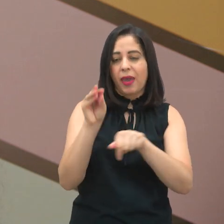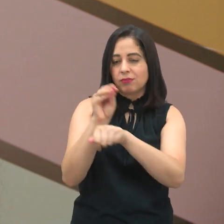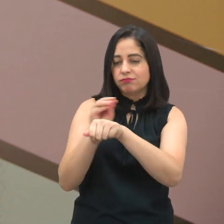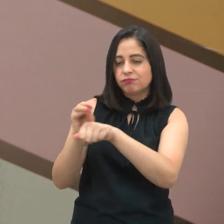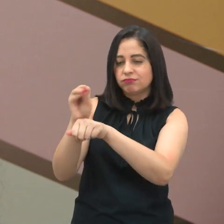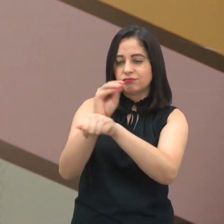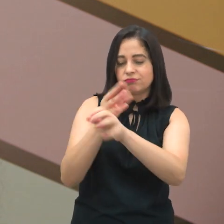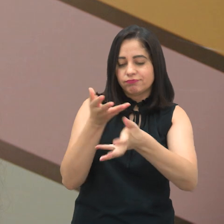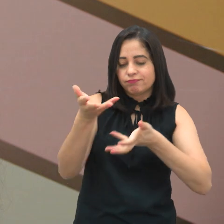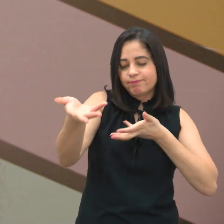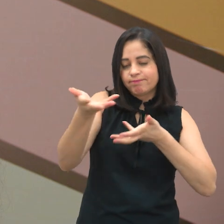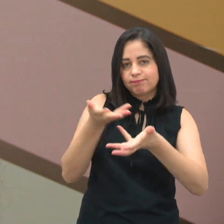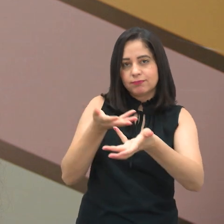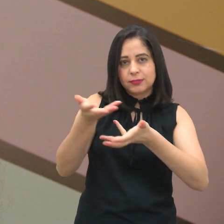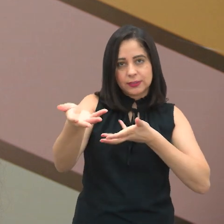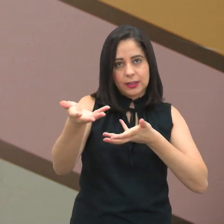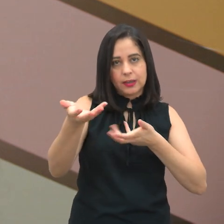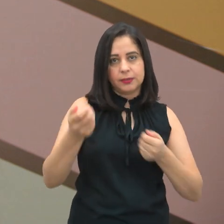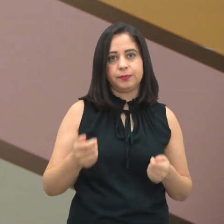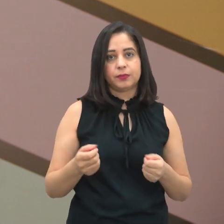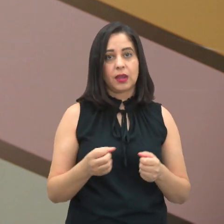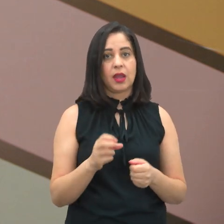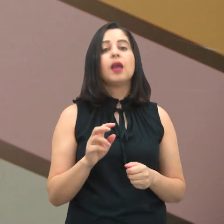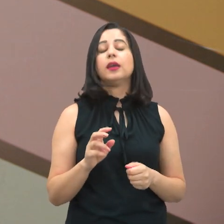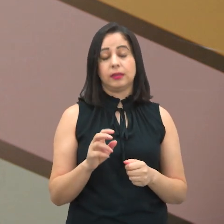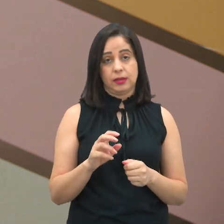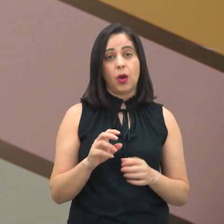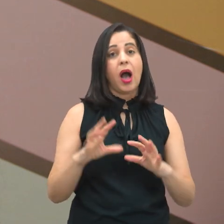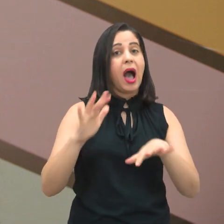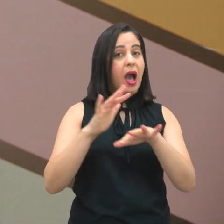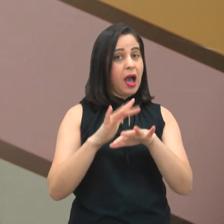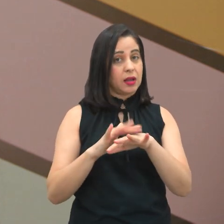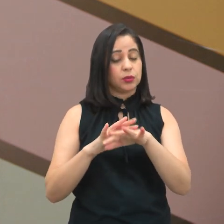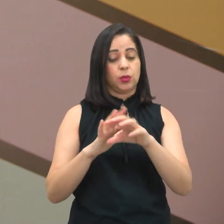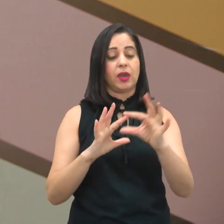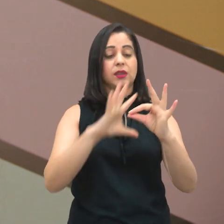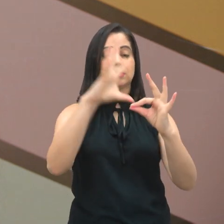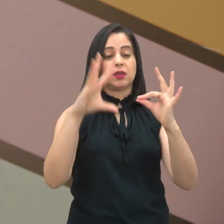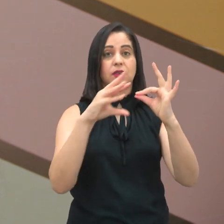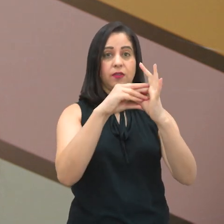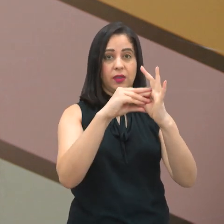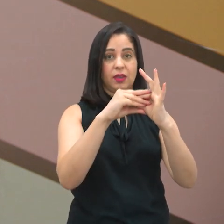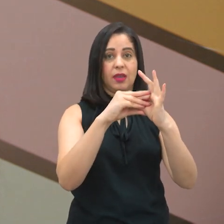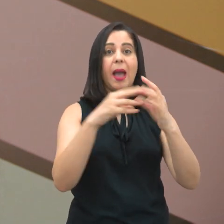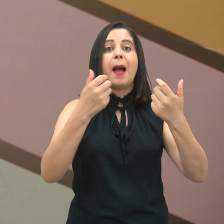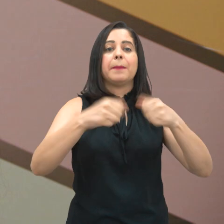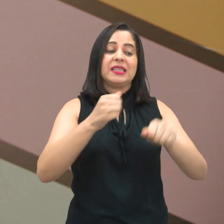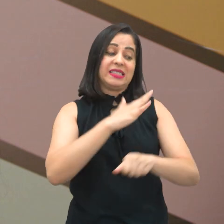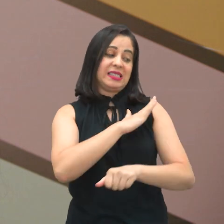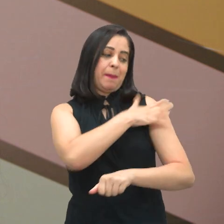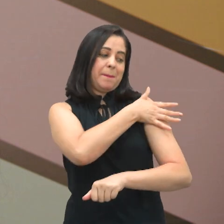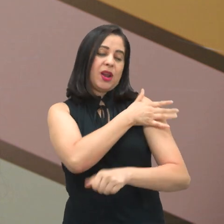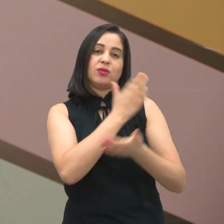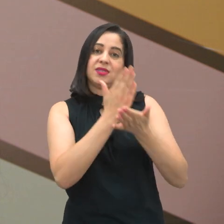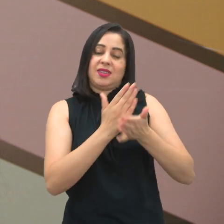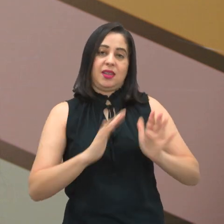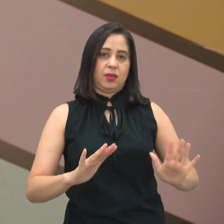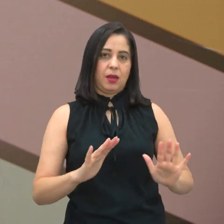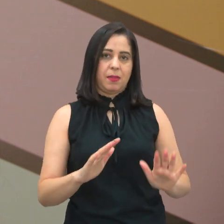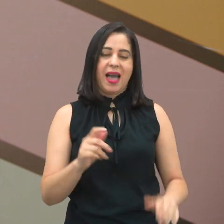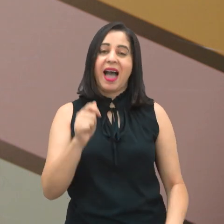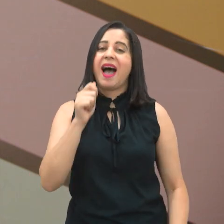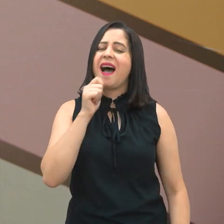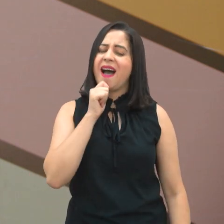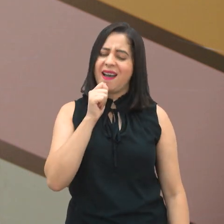outro também. E em relação à questão do HIV, a questão do combate ao preconceito é extremamente importante. A gente